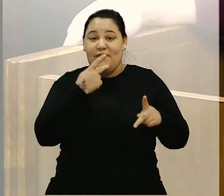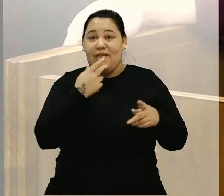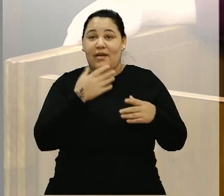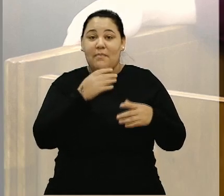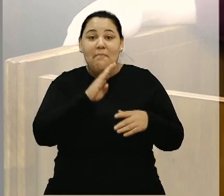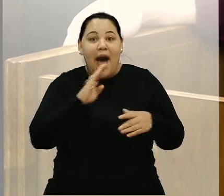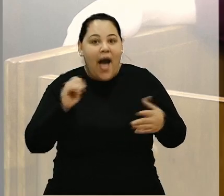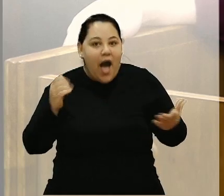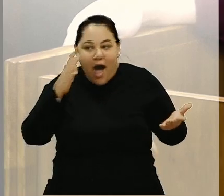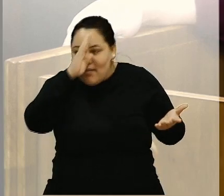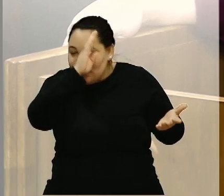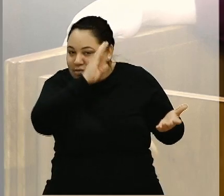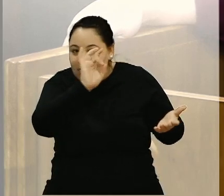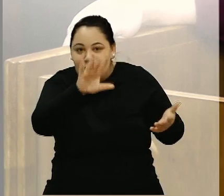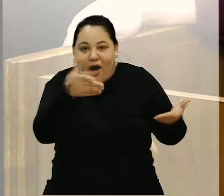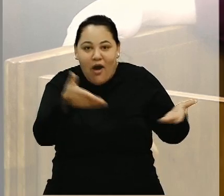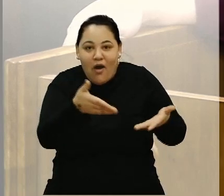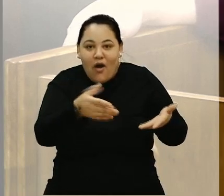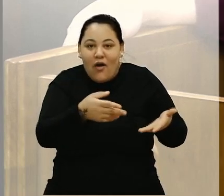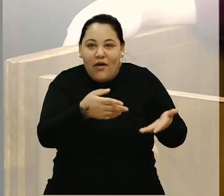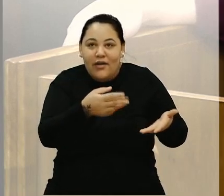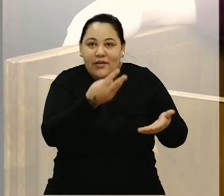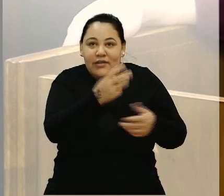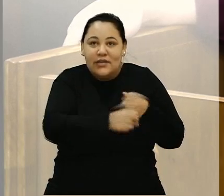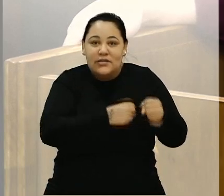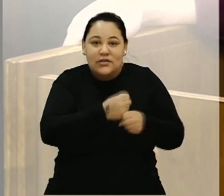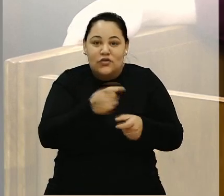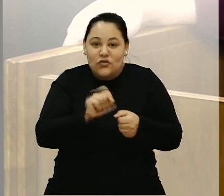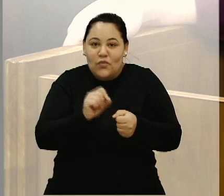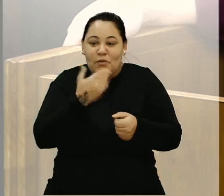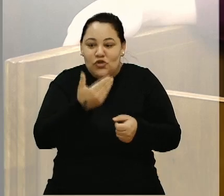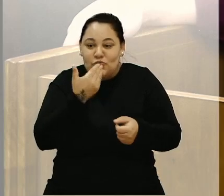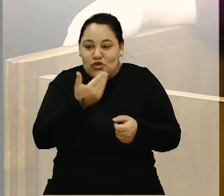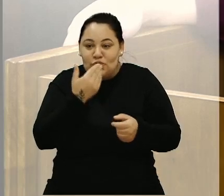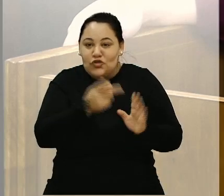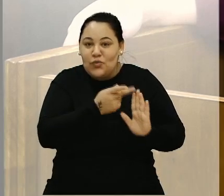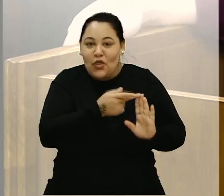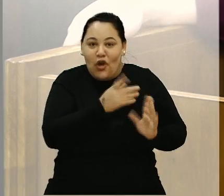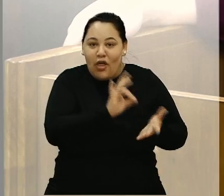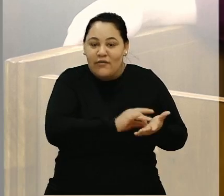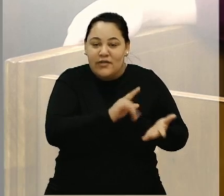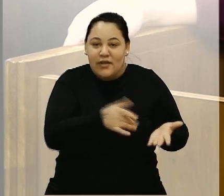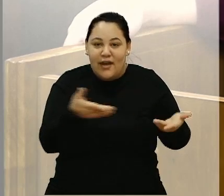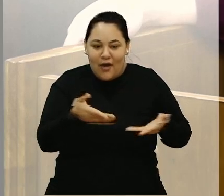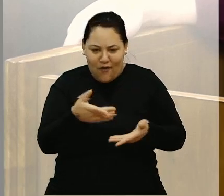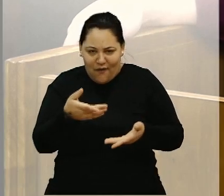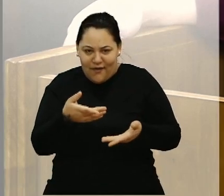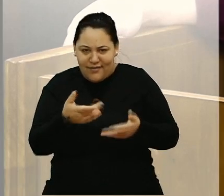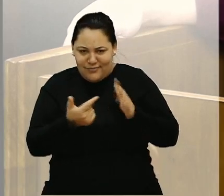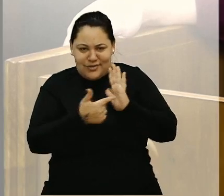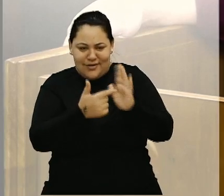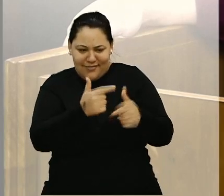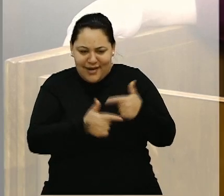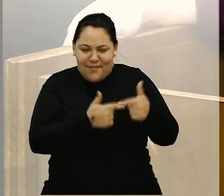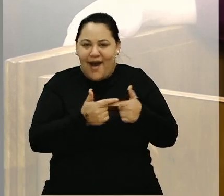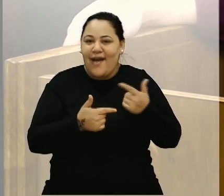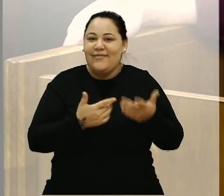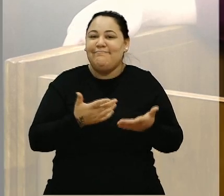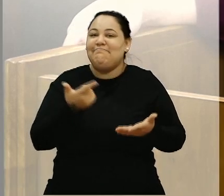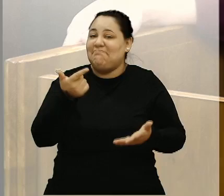agora, depois de 3 anos e 6 meses que tu fez tantos protocolos, o pessoal apareceu. E aí fica mais uma vez